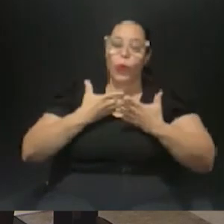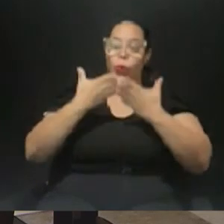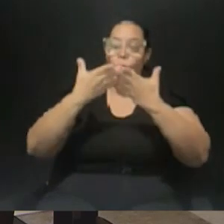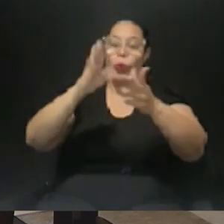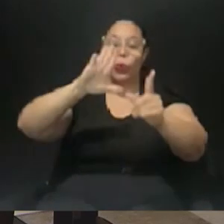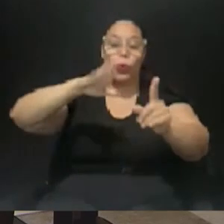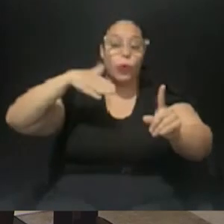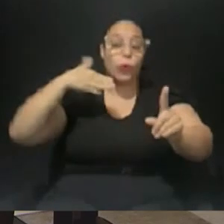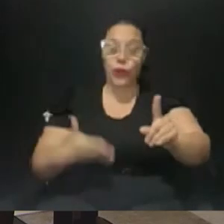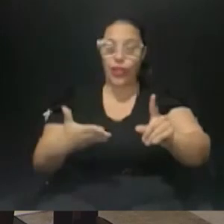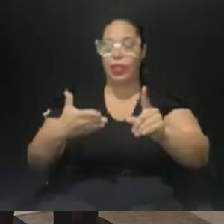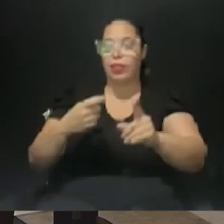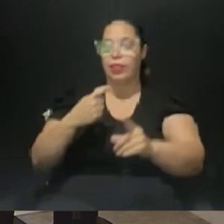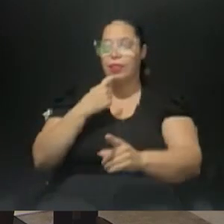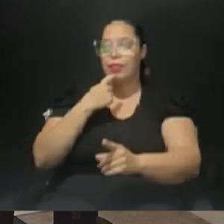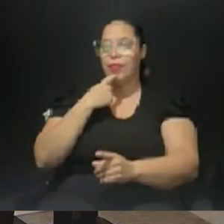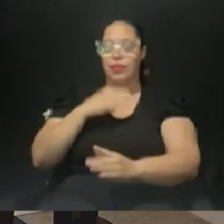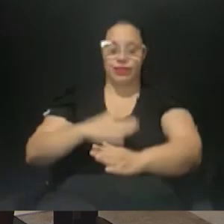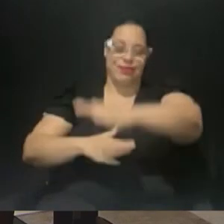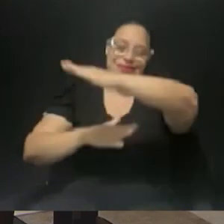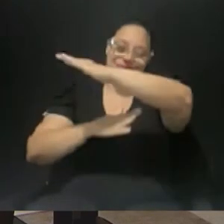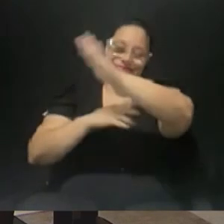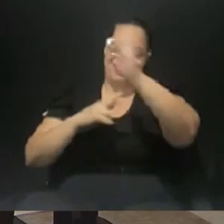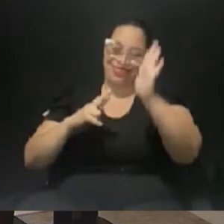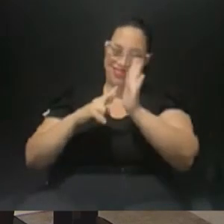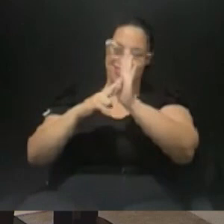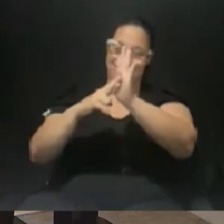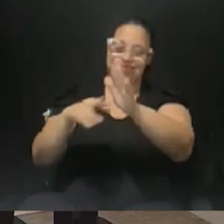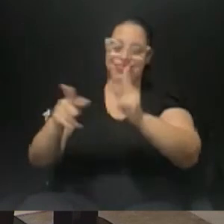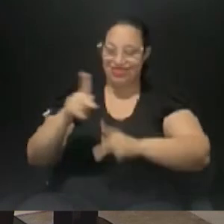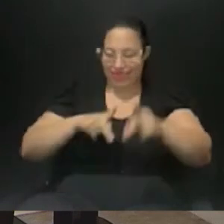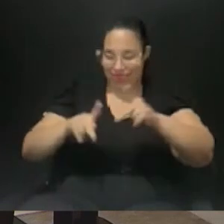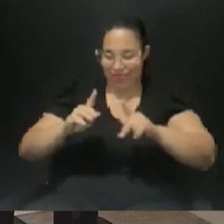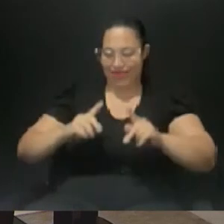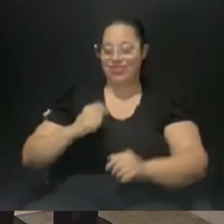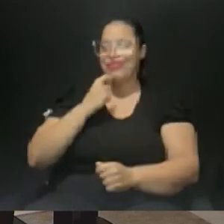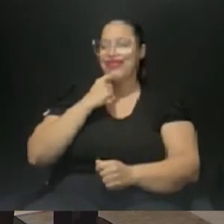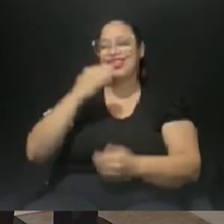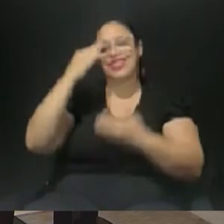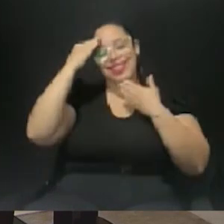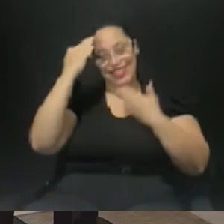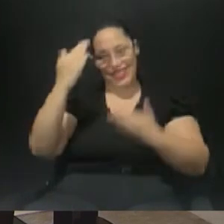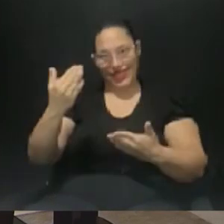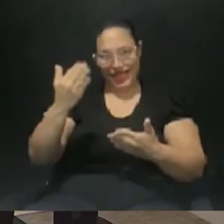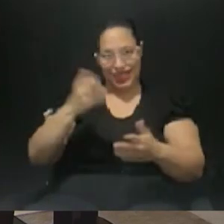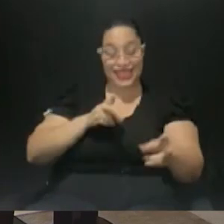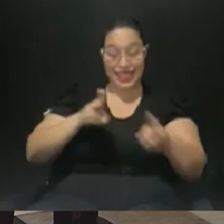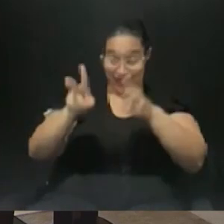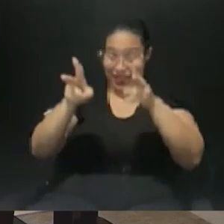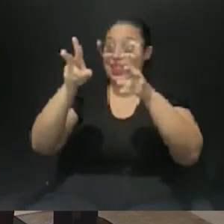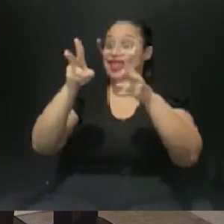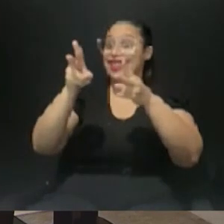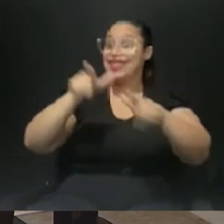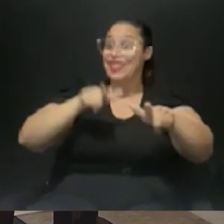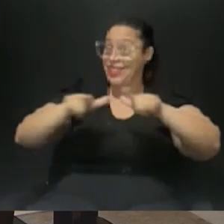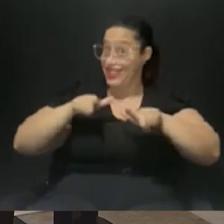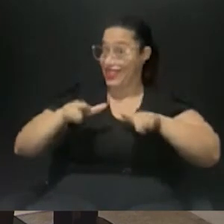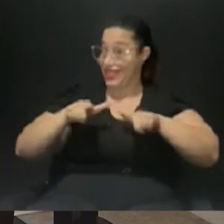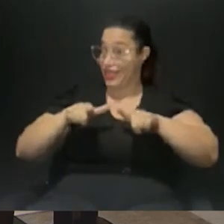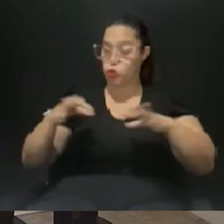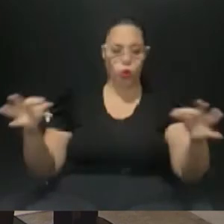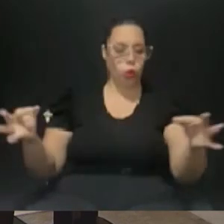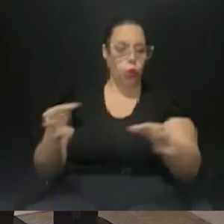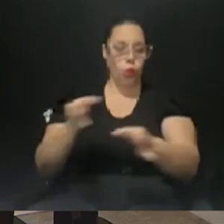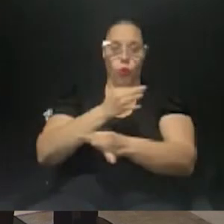de Campinas. Obrigado, que vocês continuem trabalhando com a mesma excelência, ajudando Campinas a ser a melhor Campinas,